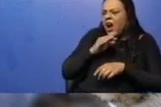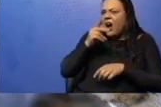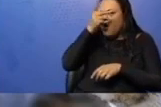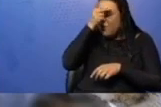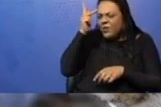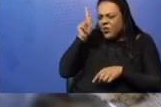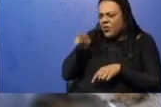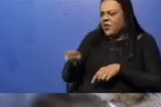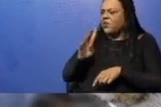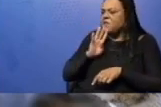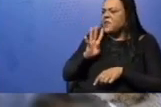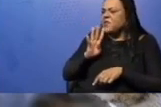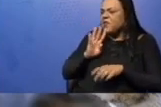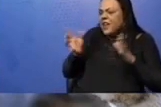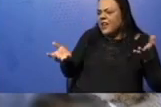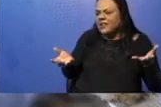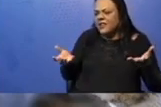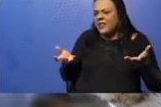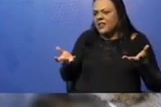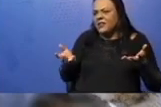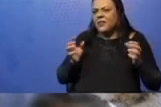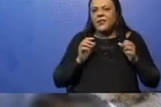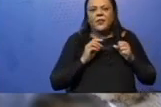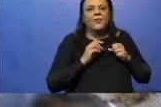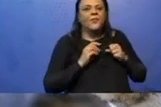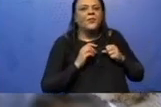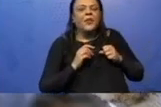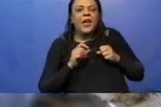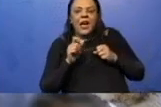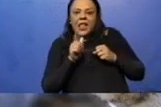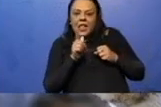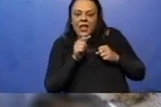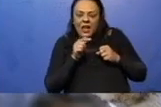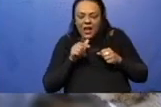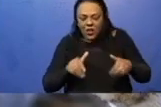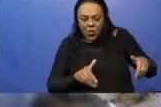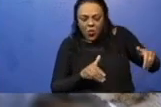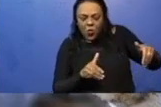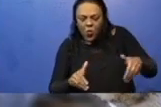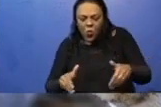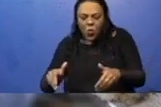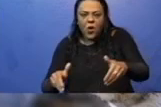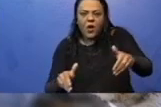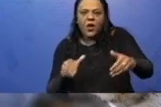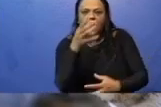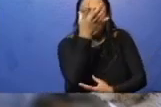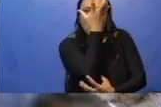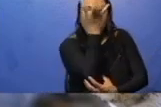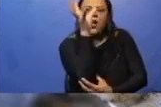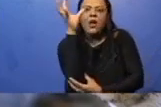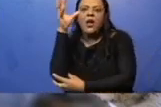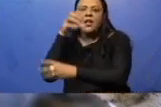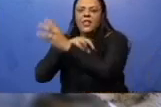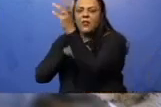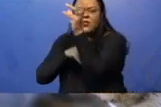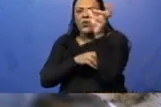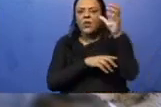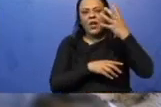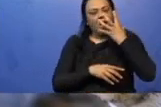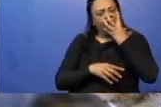é preciso que eu me vingue. Então ali, dentro do riacho, no fundo da floresta, o lobo saltou sobre o